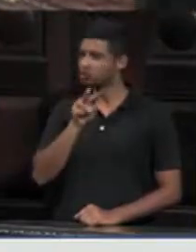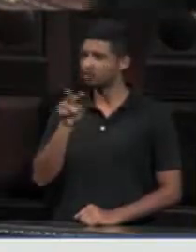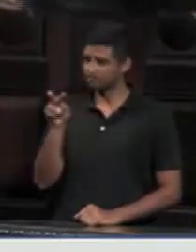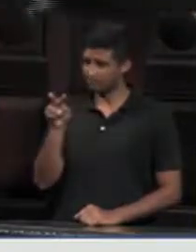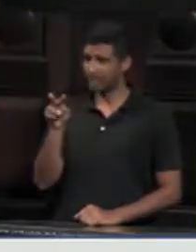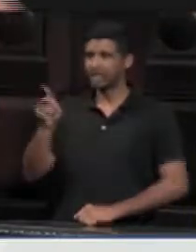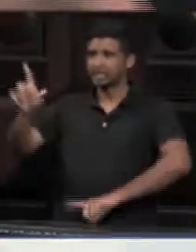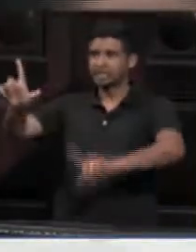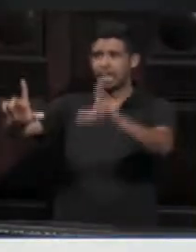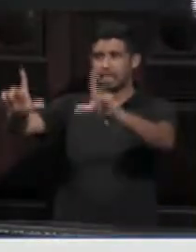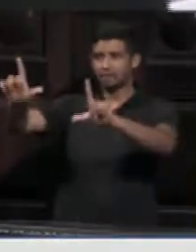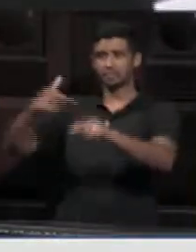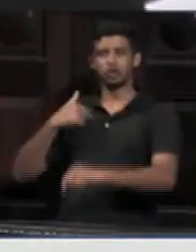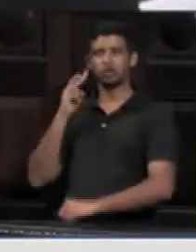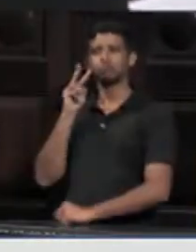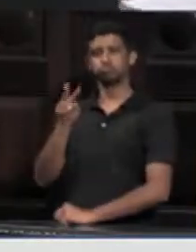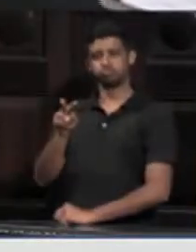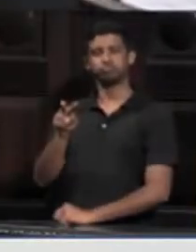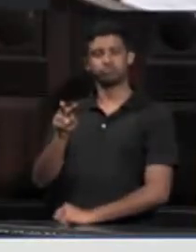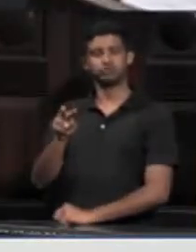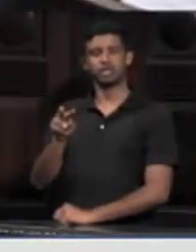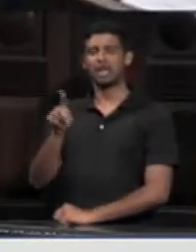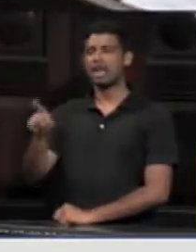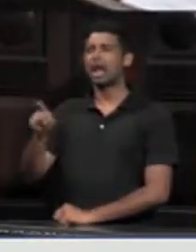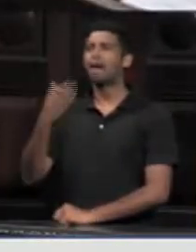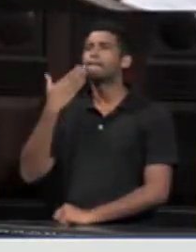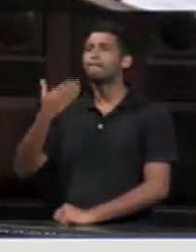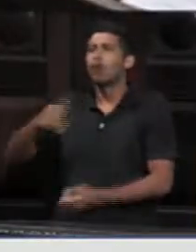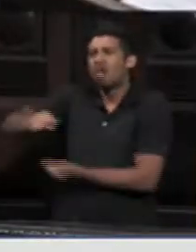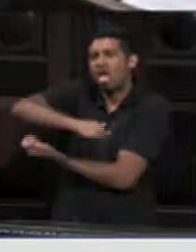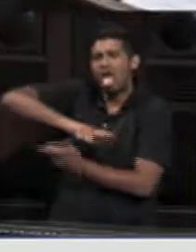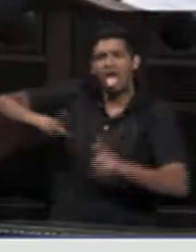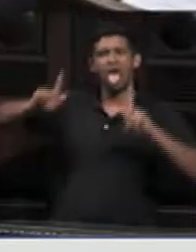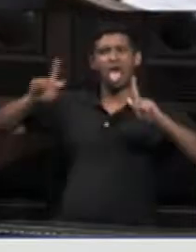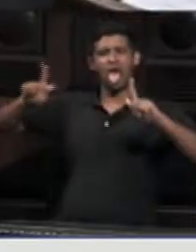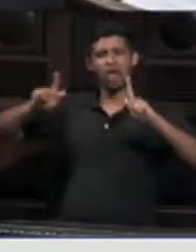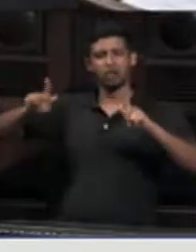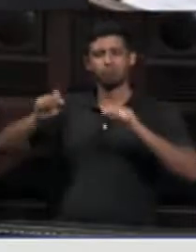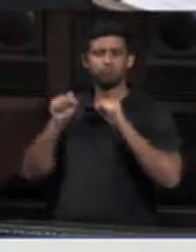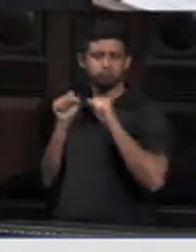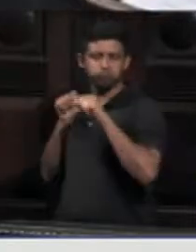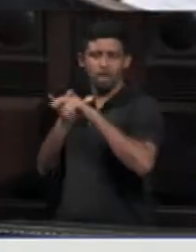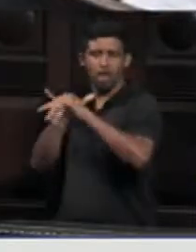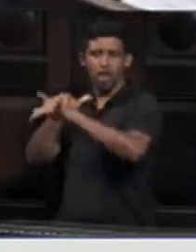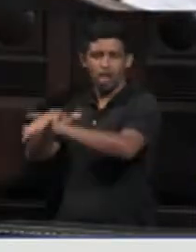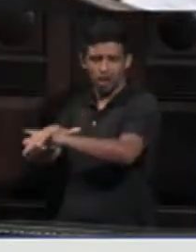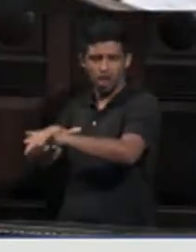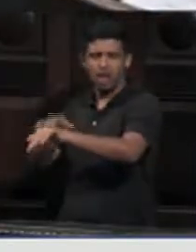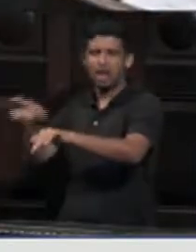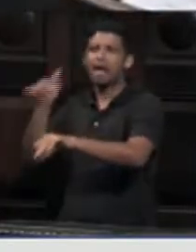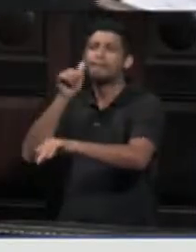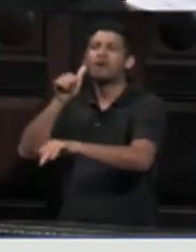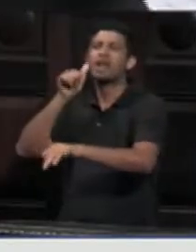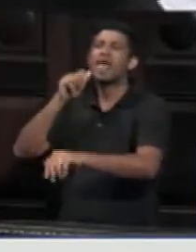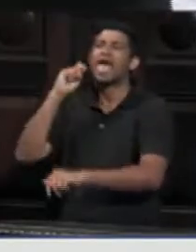de televisão a manifestação da grande Fernanda